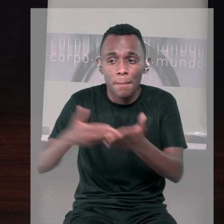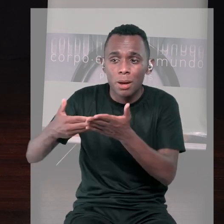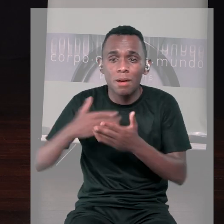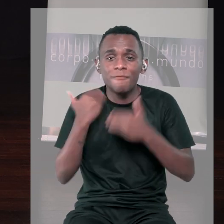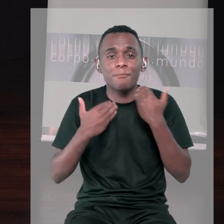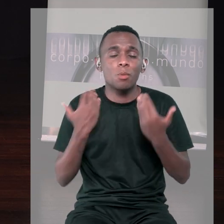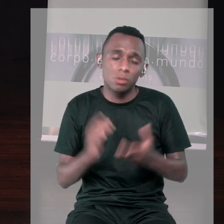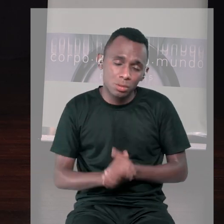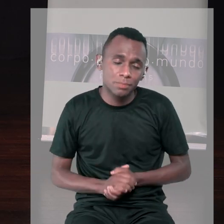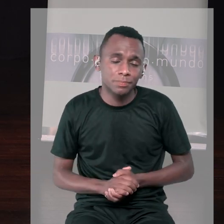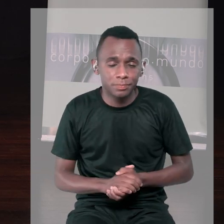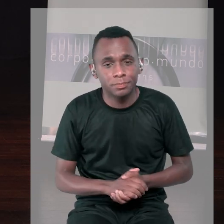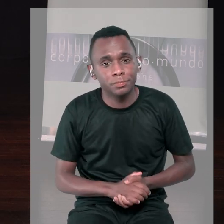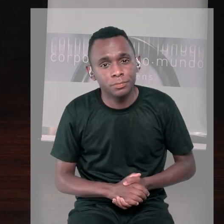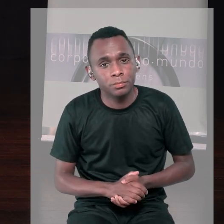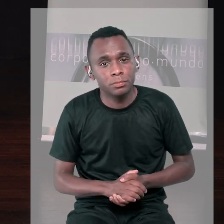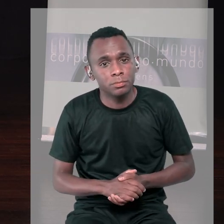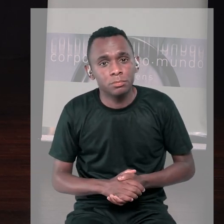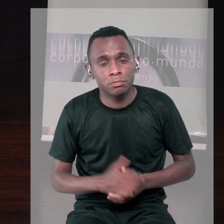Porque esse modo é irresolvível.